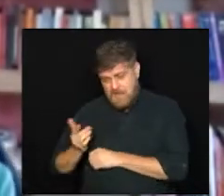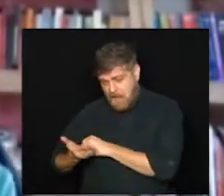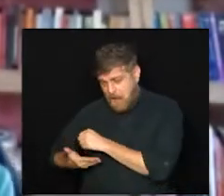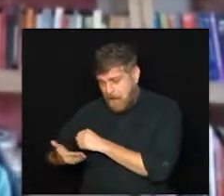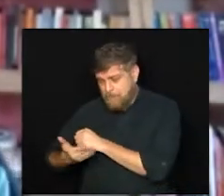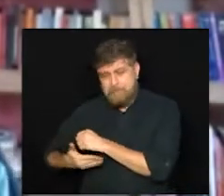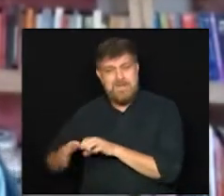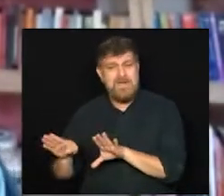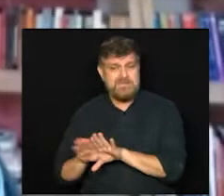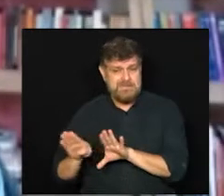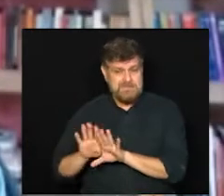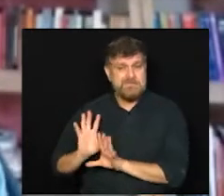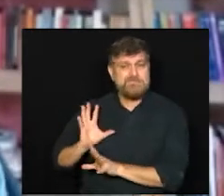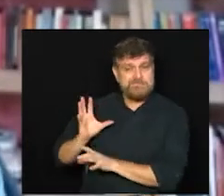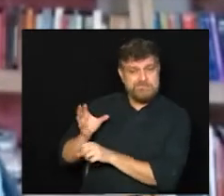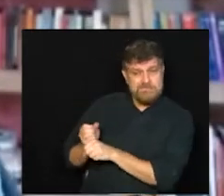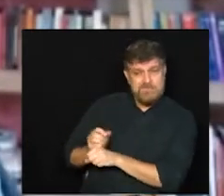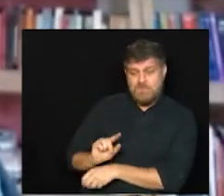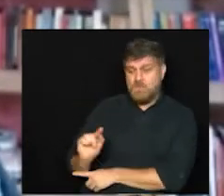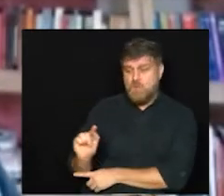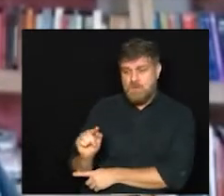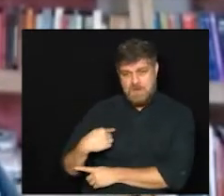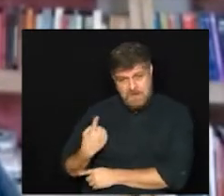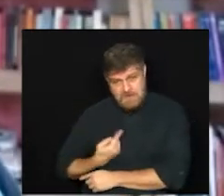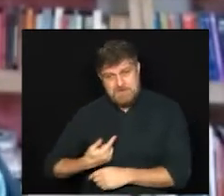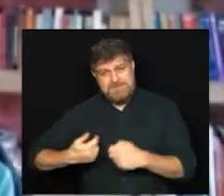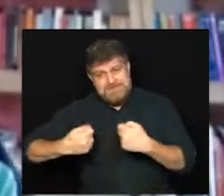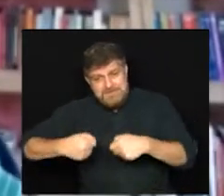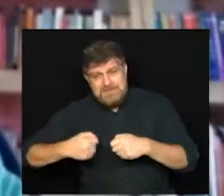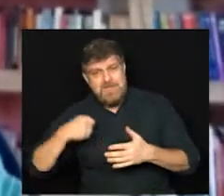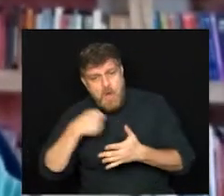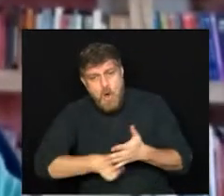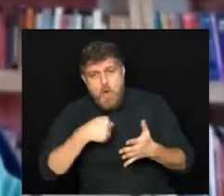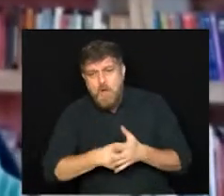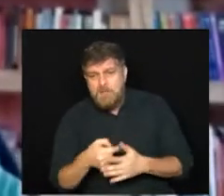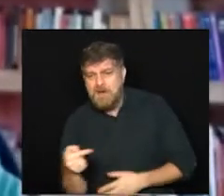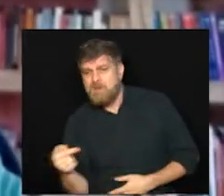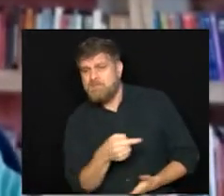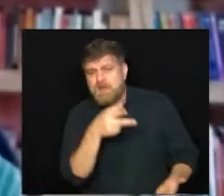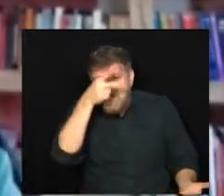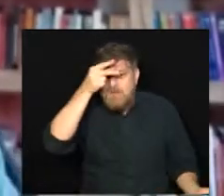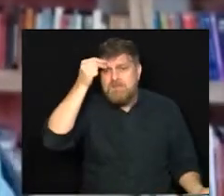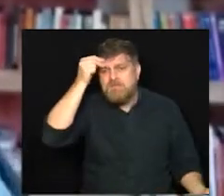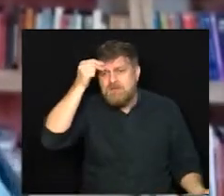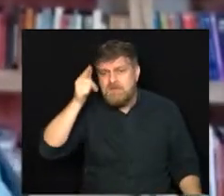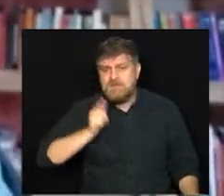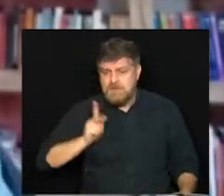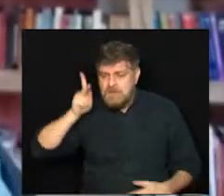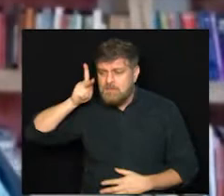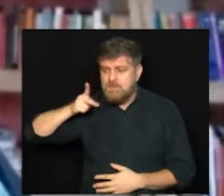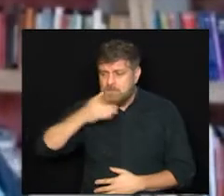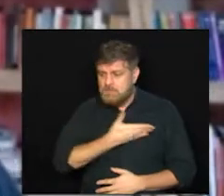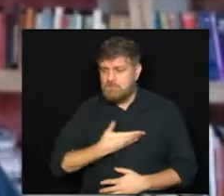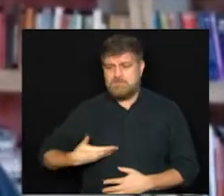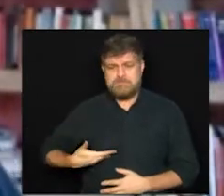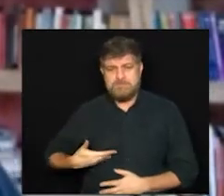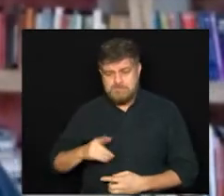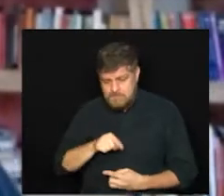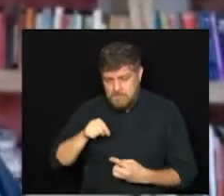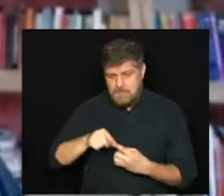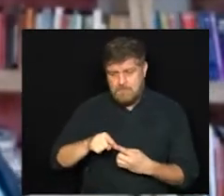questão mais geral, que a gente precisa cobrar do Executivo política de